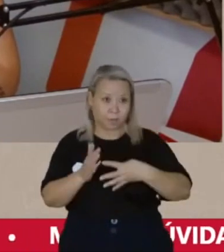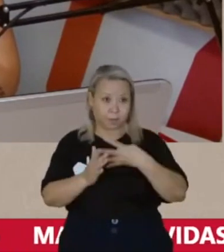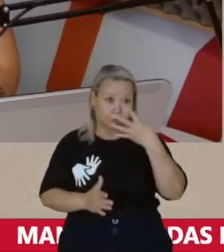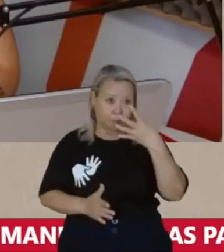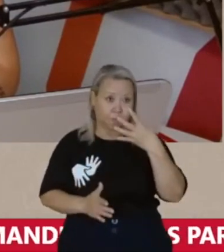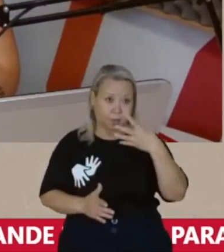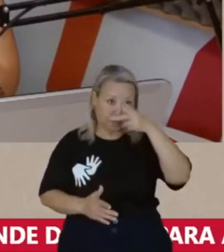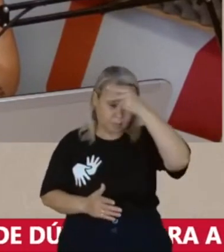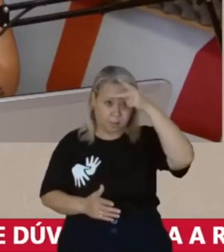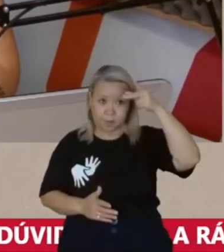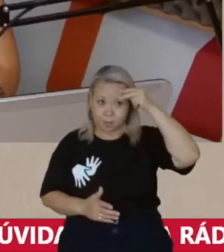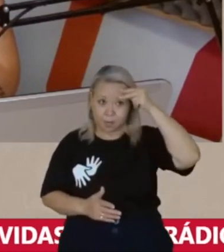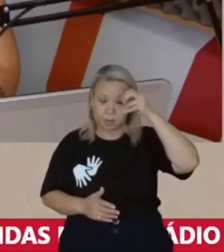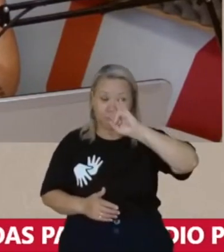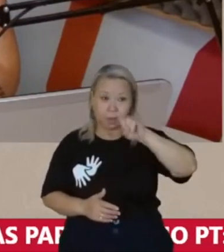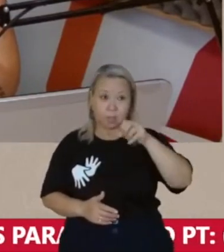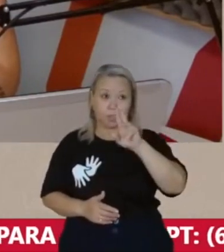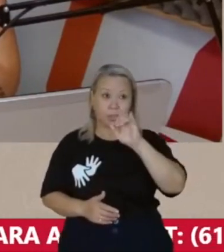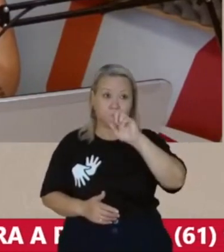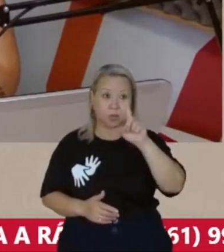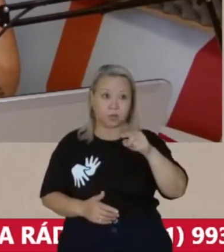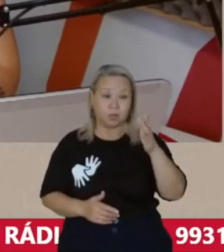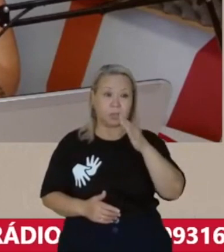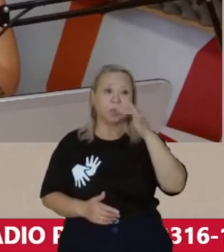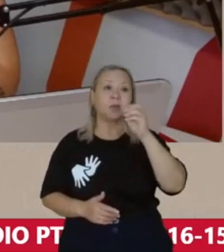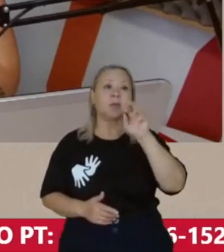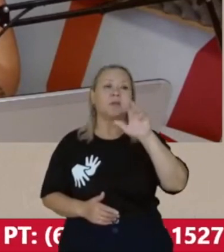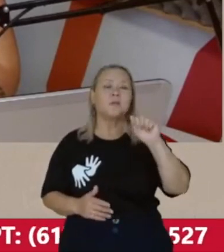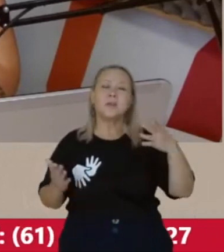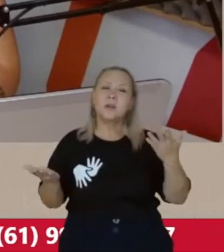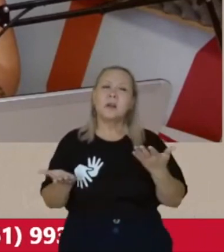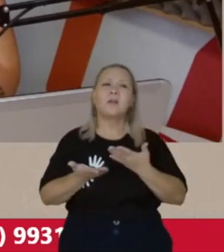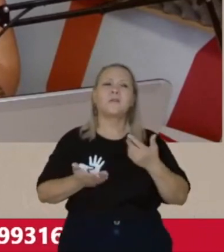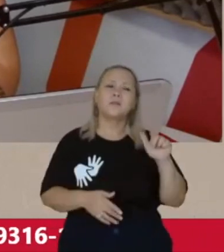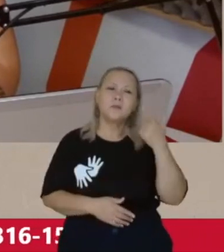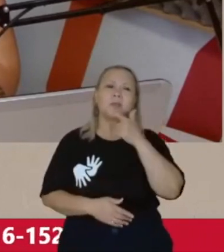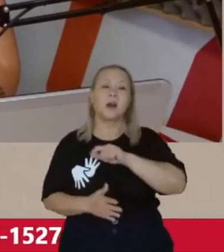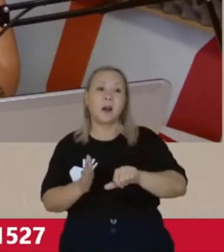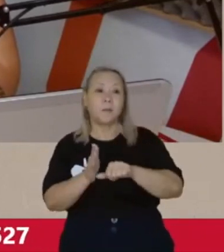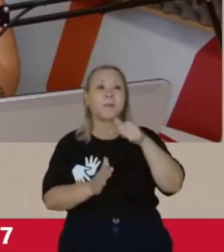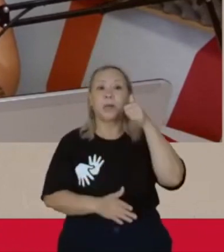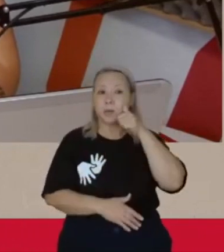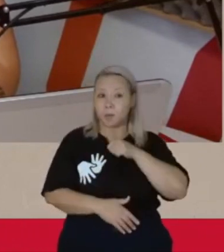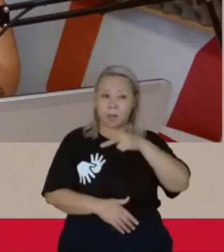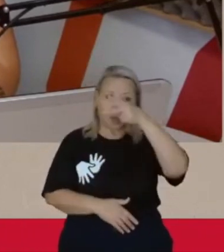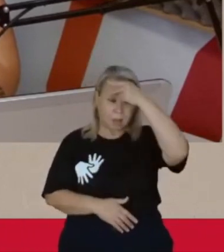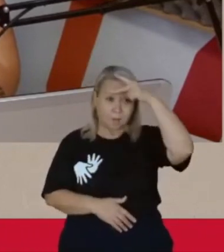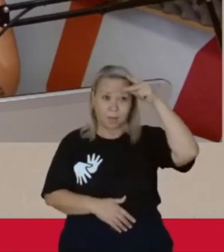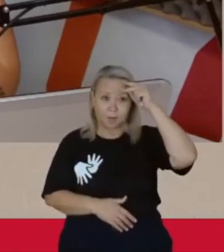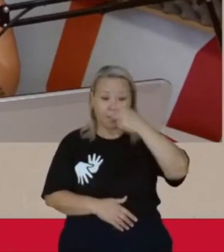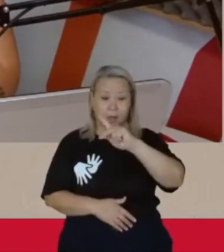à Prefeitura de Juiz de Fora e apenas agora você conseguiu ganhar como a primeira mulher prefeita da